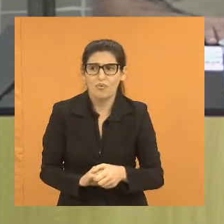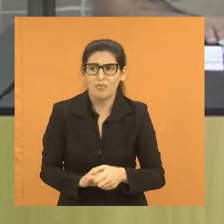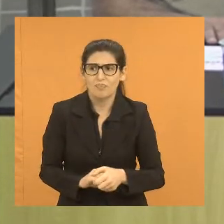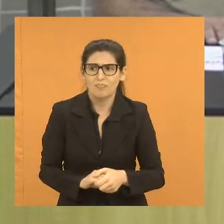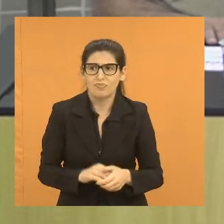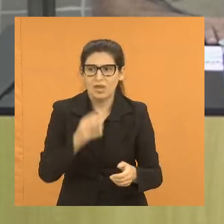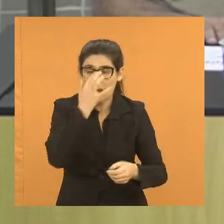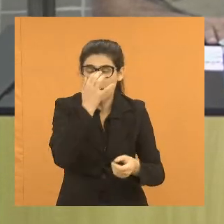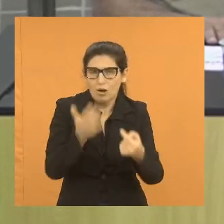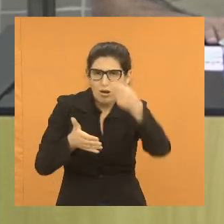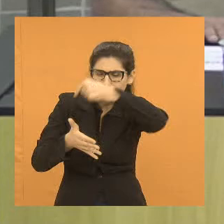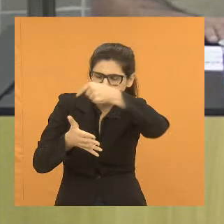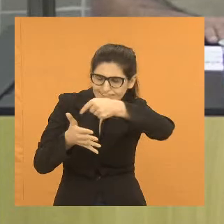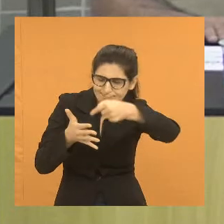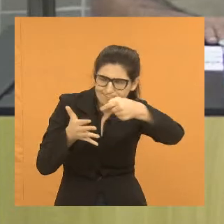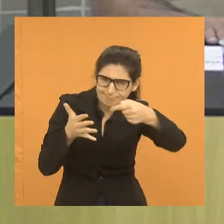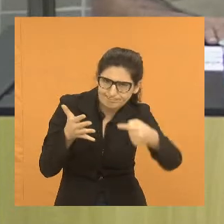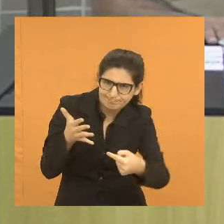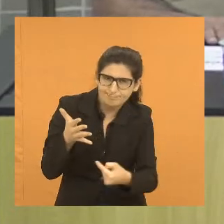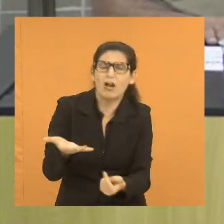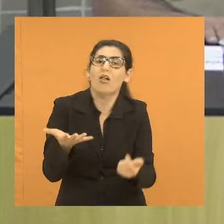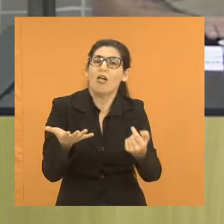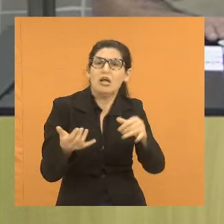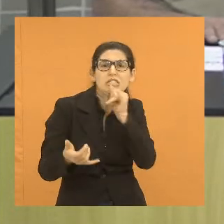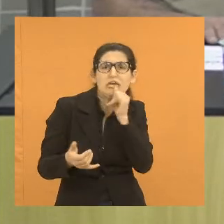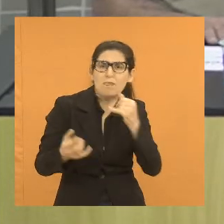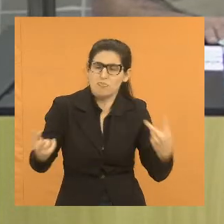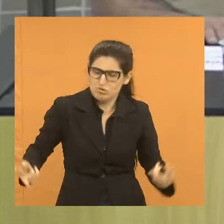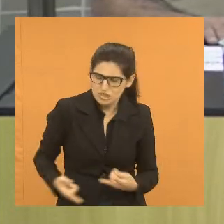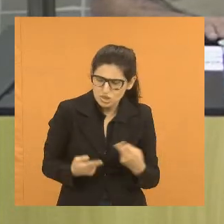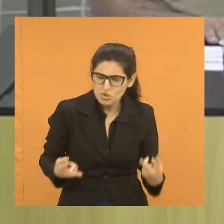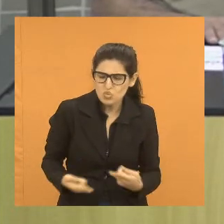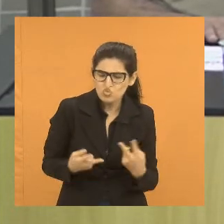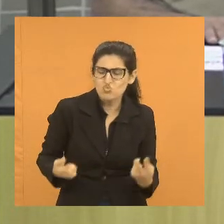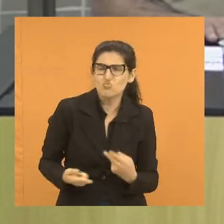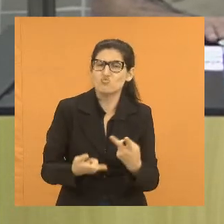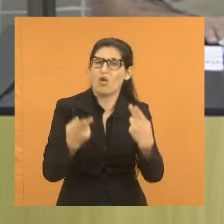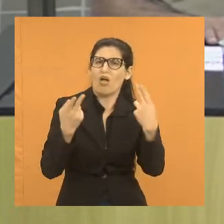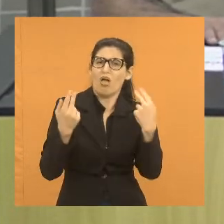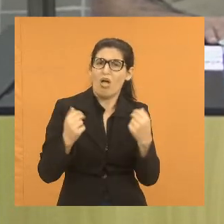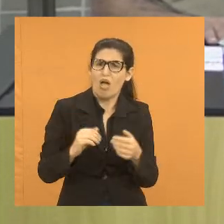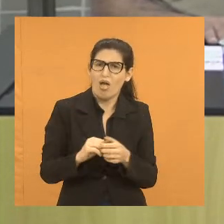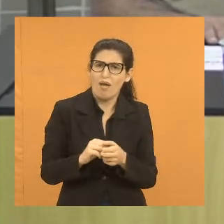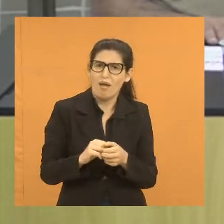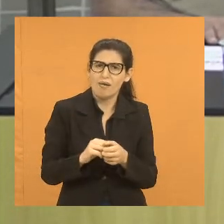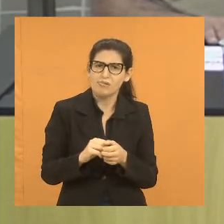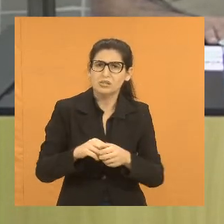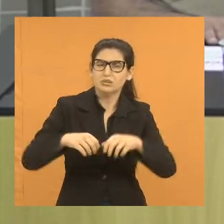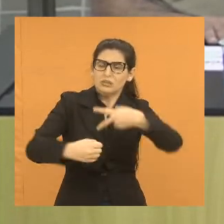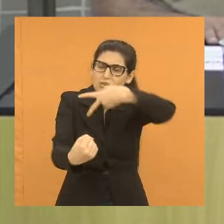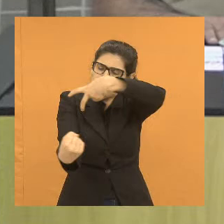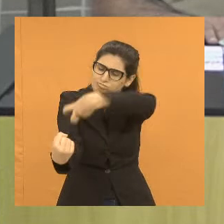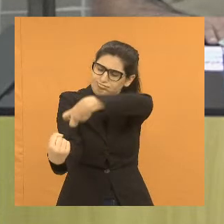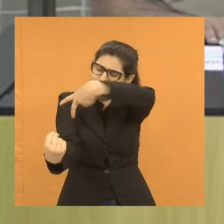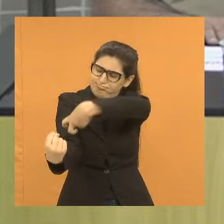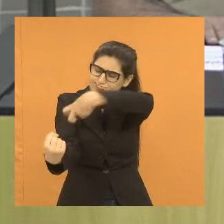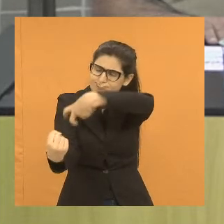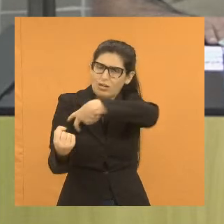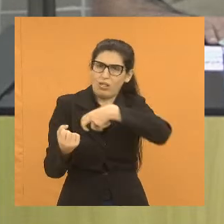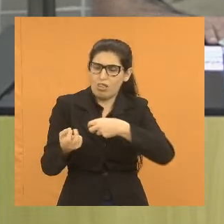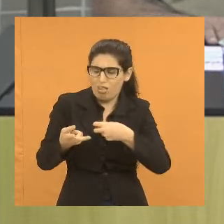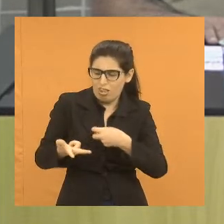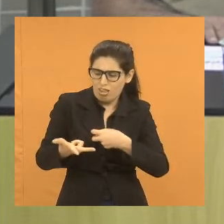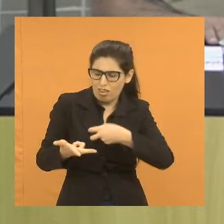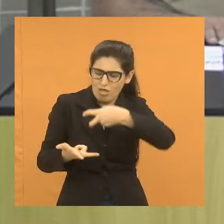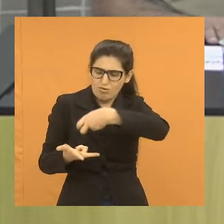são referenciados, casos cirúrgicos, casos que são diagnosticados como internação, ou até mesmo